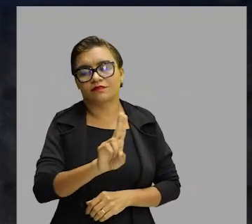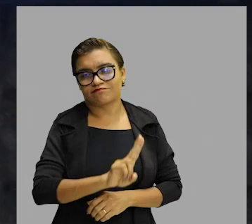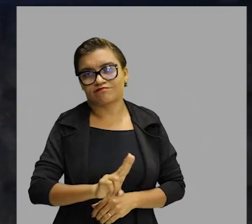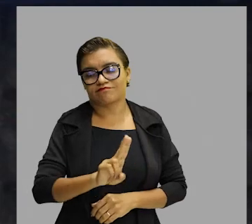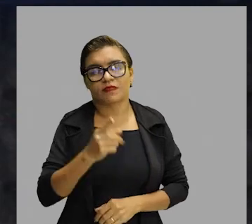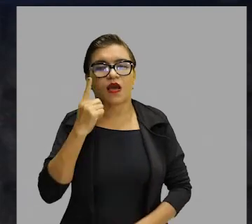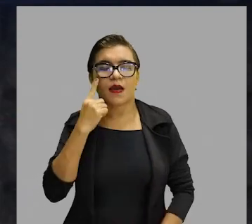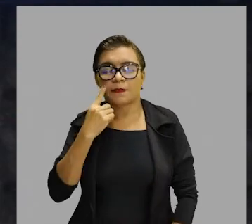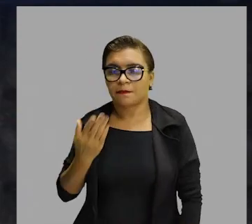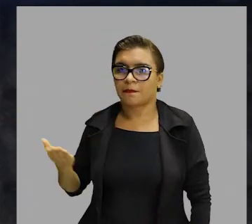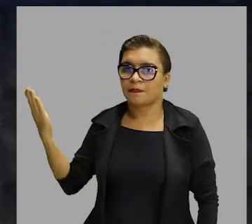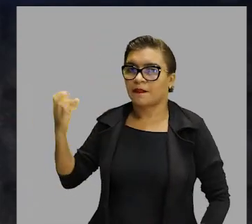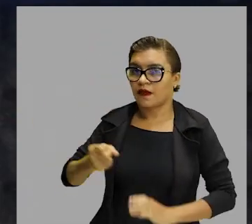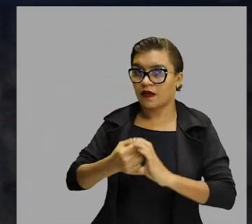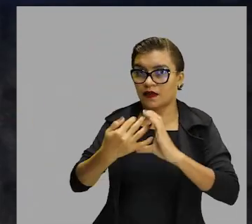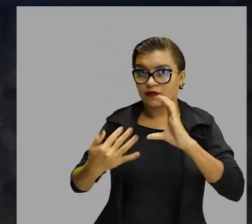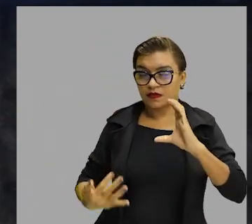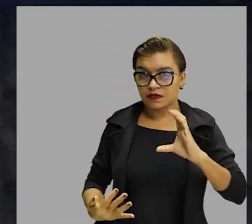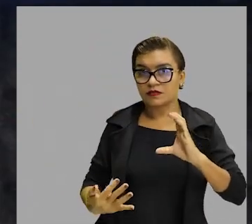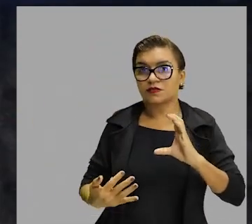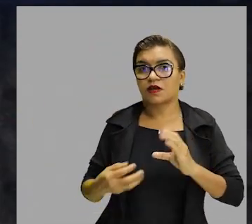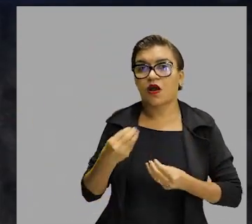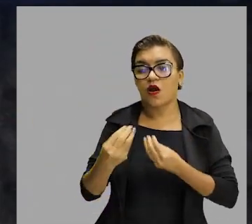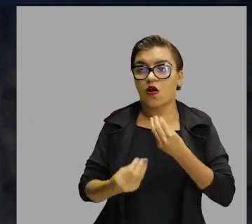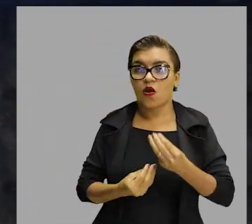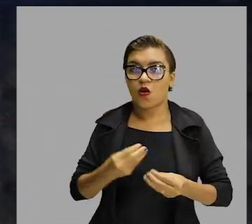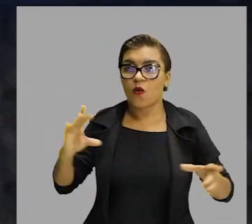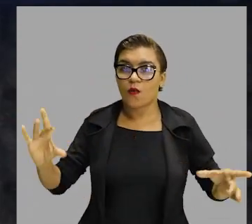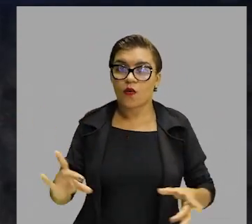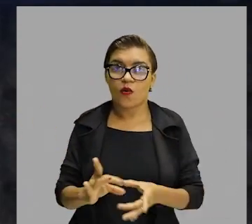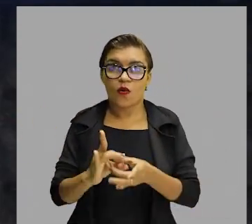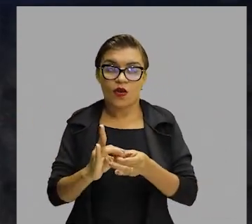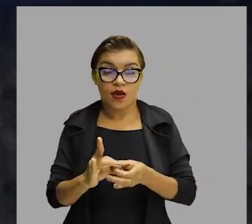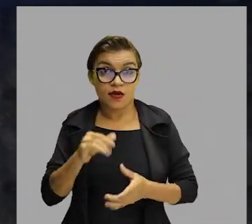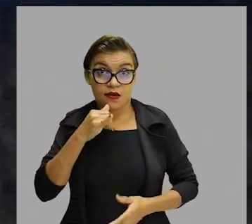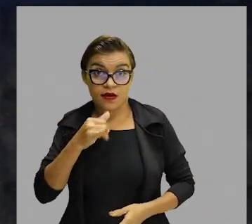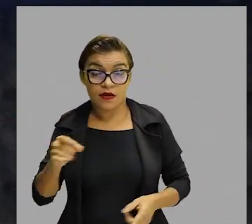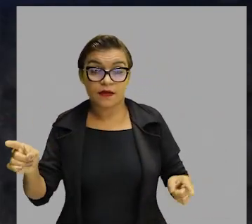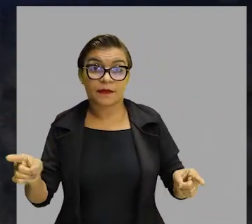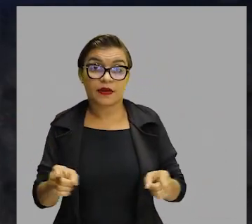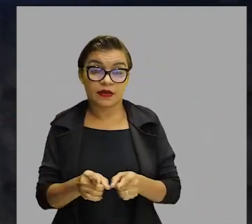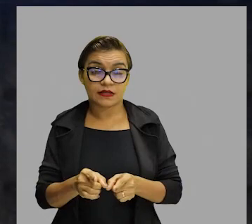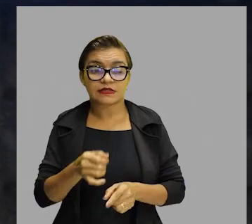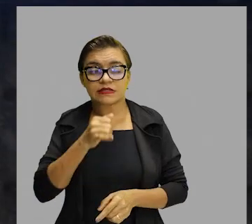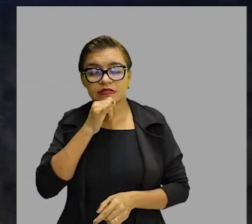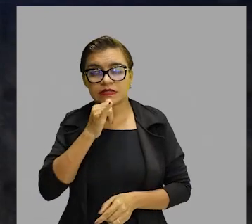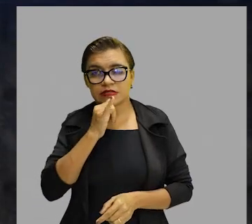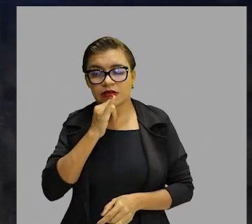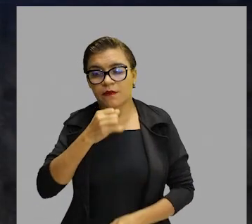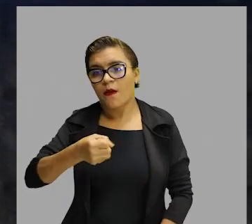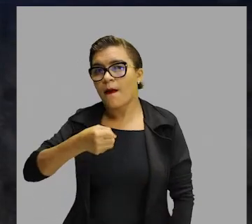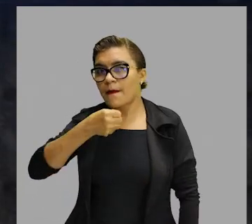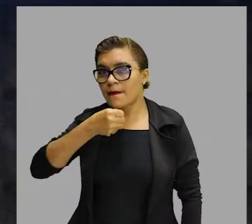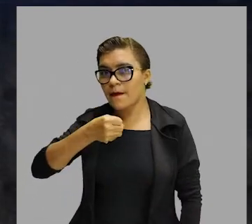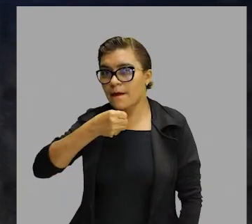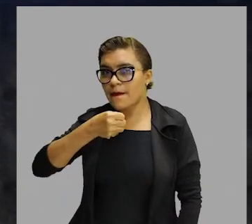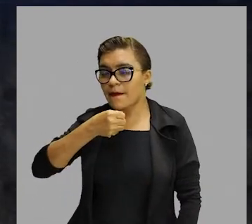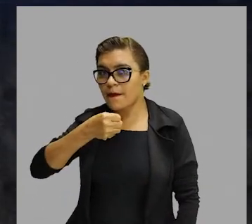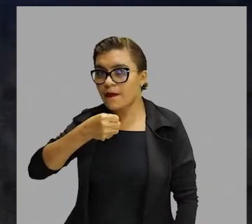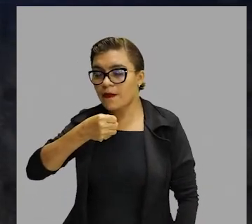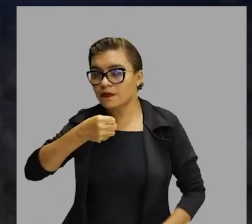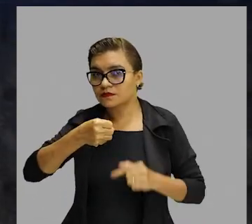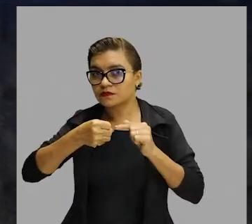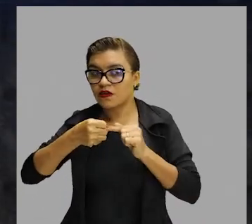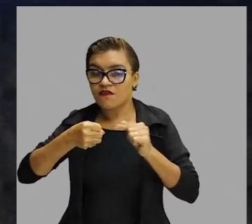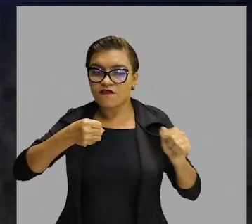Então ali nós temos as características, né, de tensão e de corrente muito pequenas, que saem do microfone, por exemplo, e quando